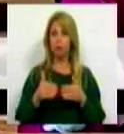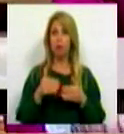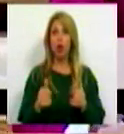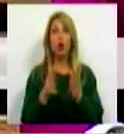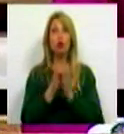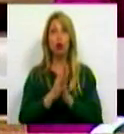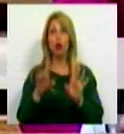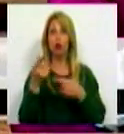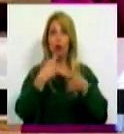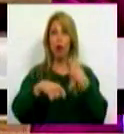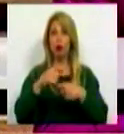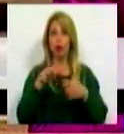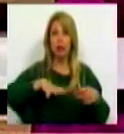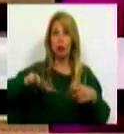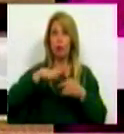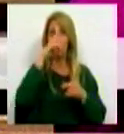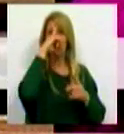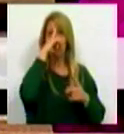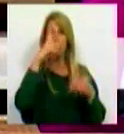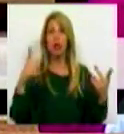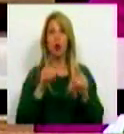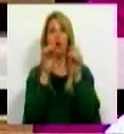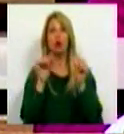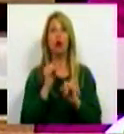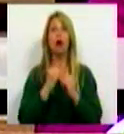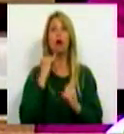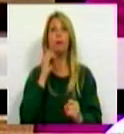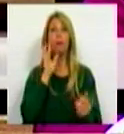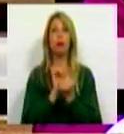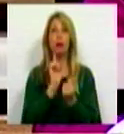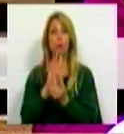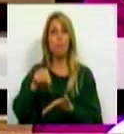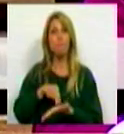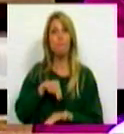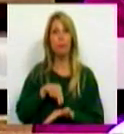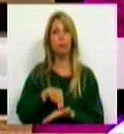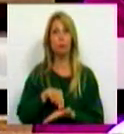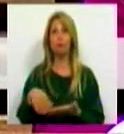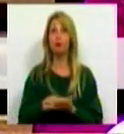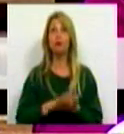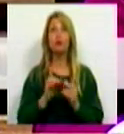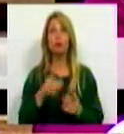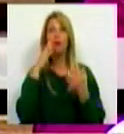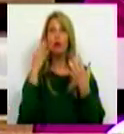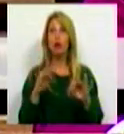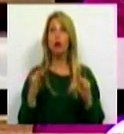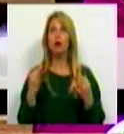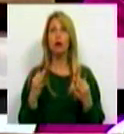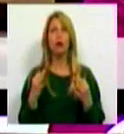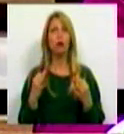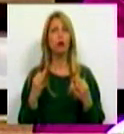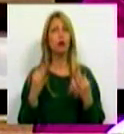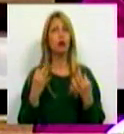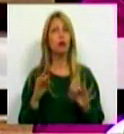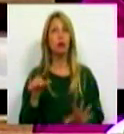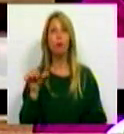lojas e espaços do cidadão o sistema de avaliação automática de atendimento presencial, baseado na simplicidade de imprimir botões